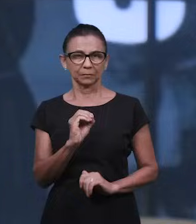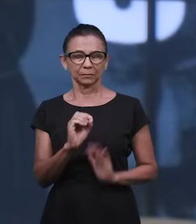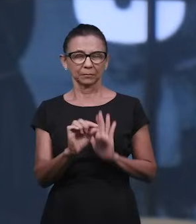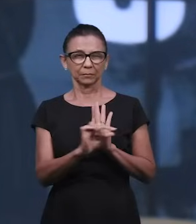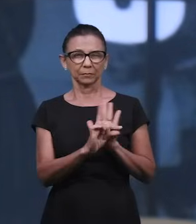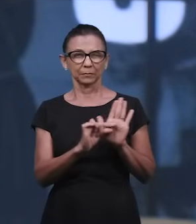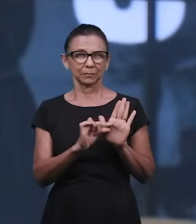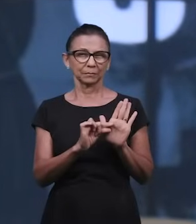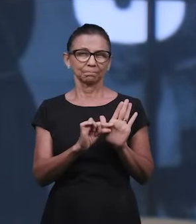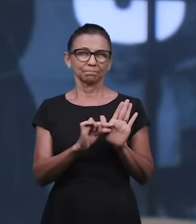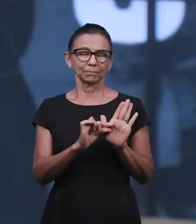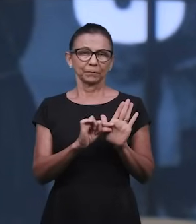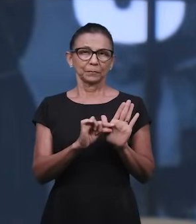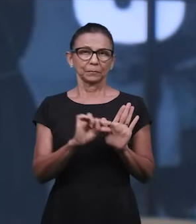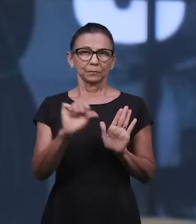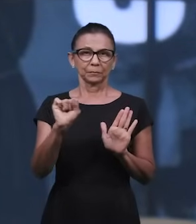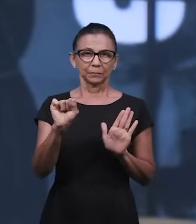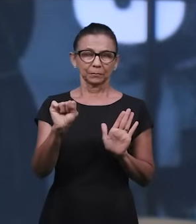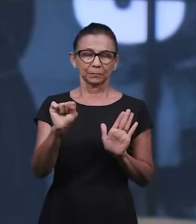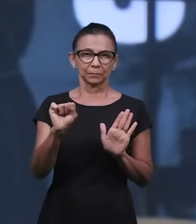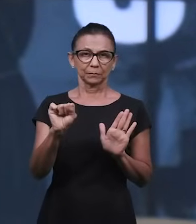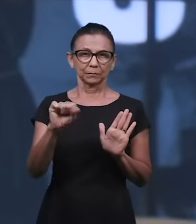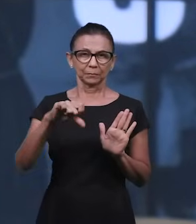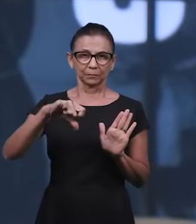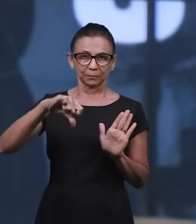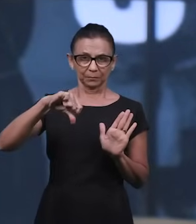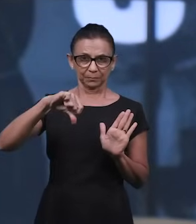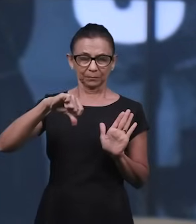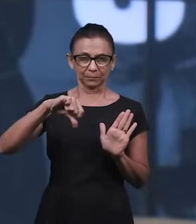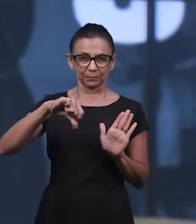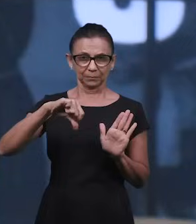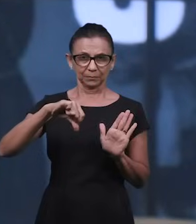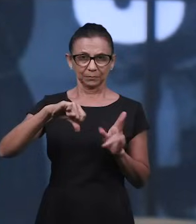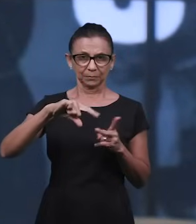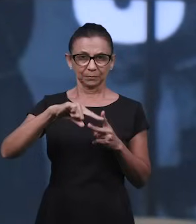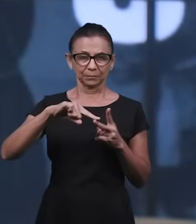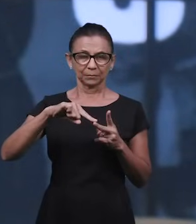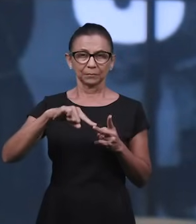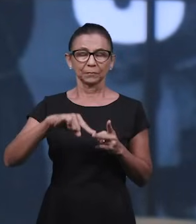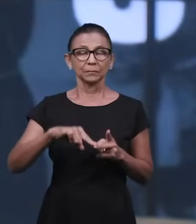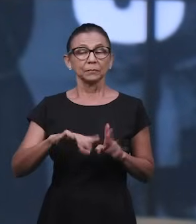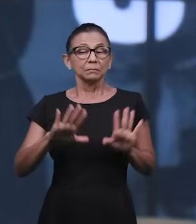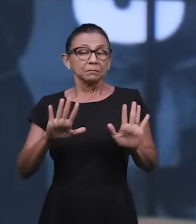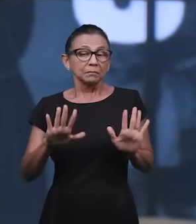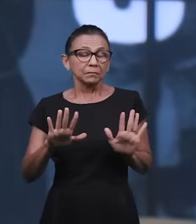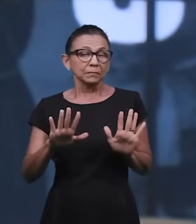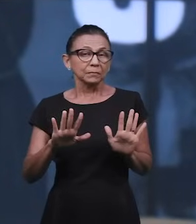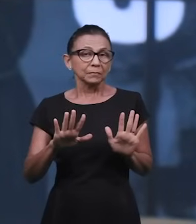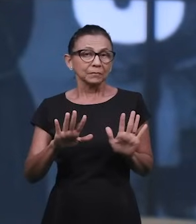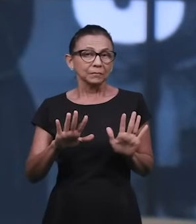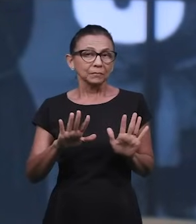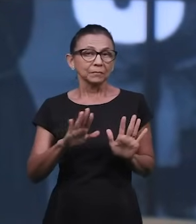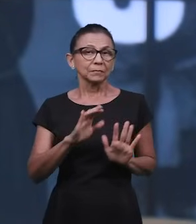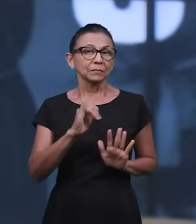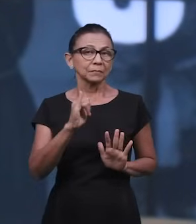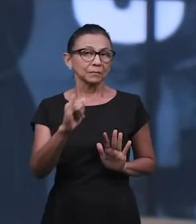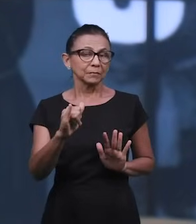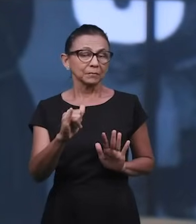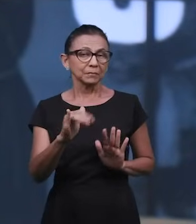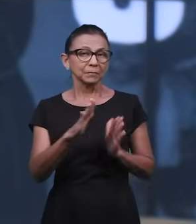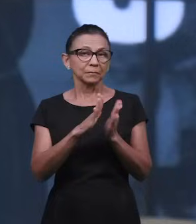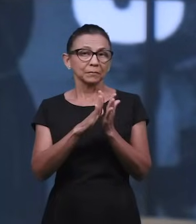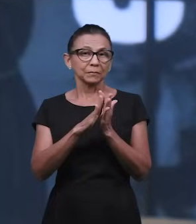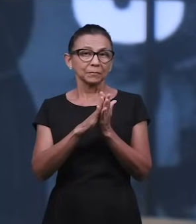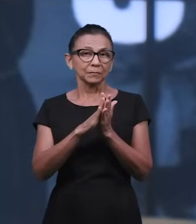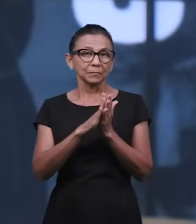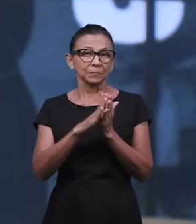versos 8 e 9. Mas que diz? A palavra está junto de ti, na